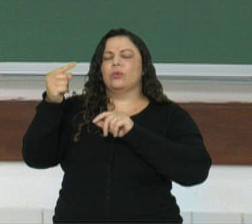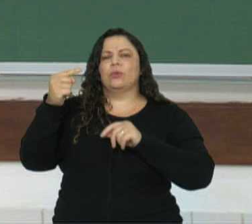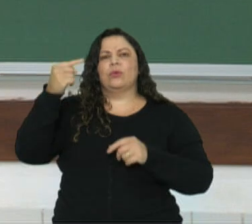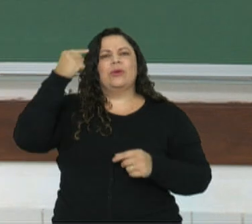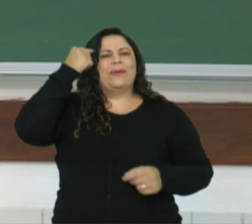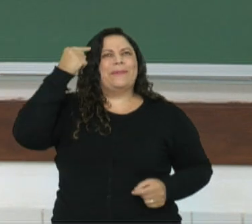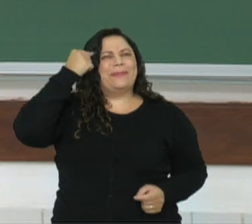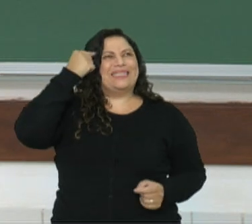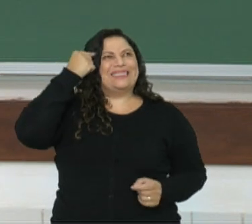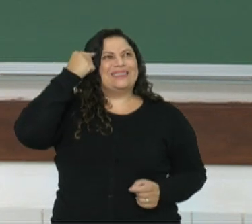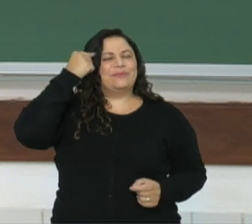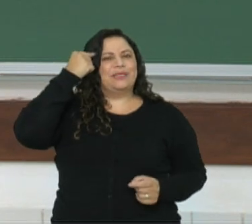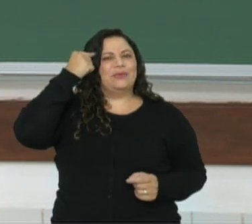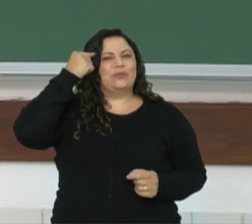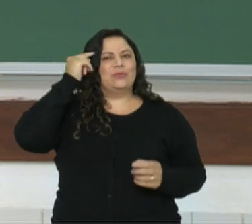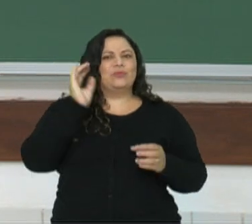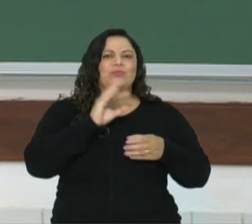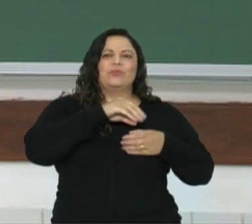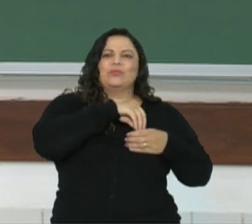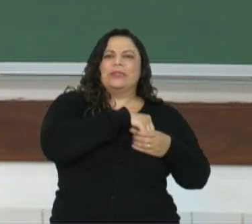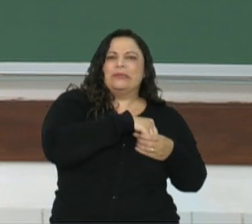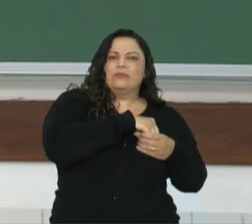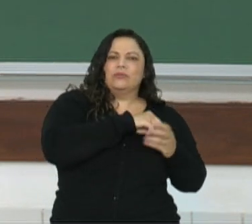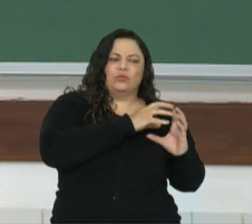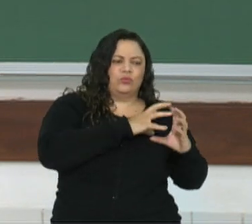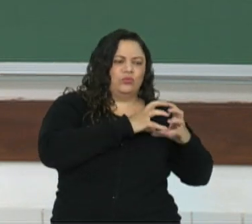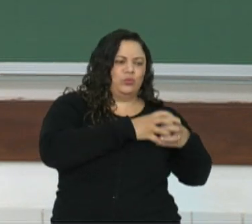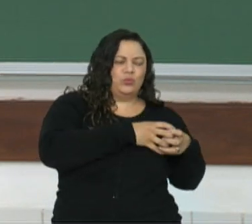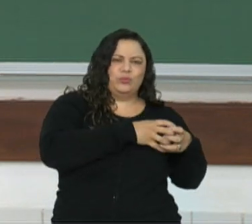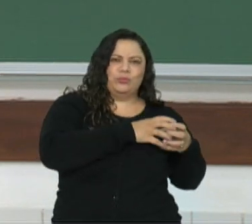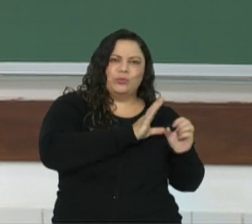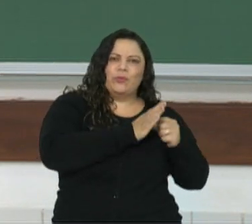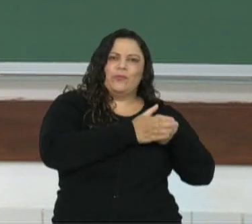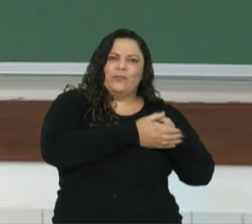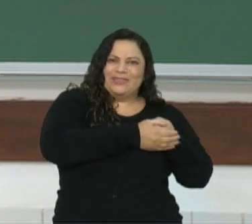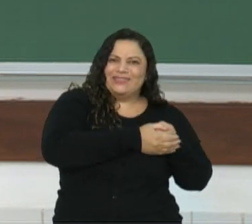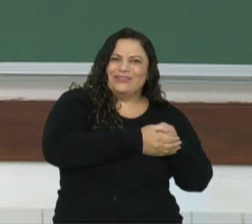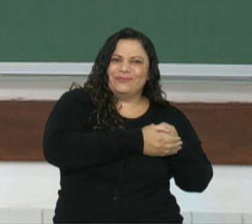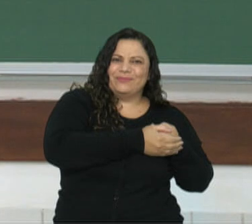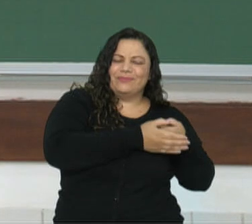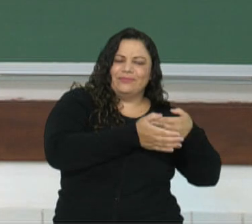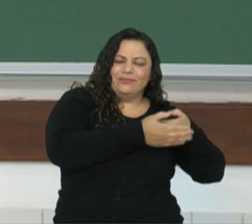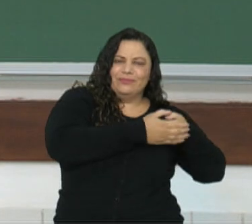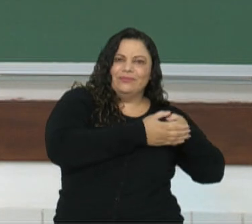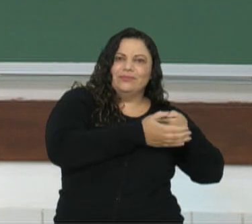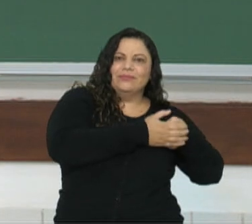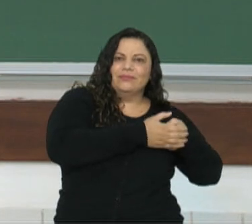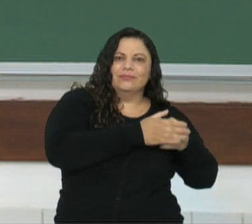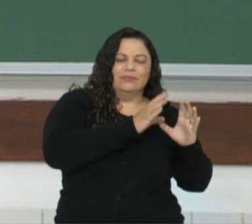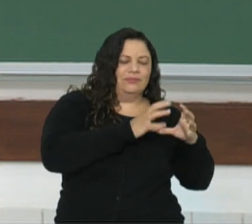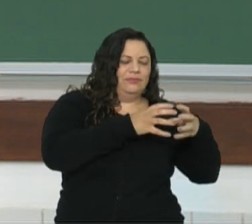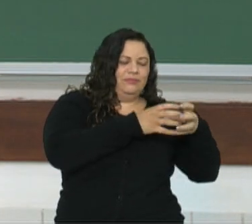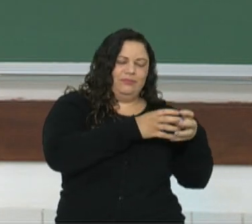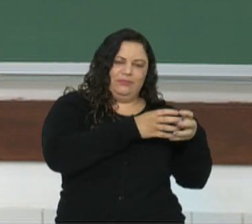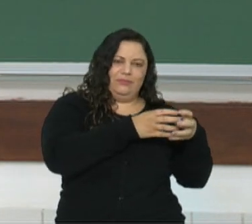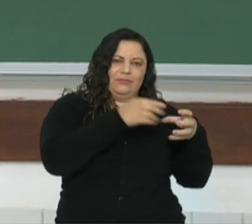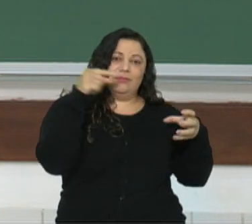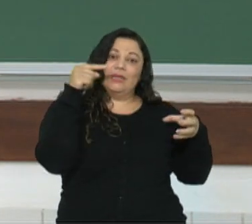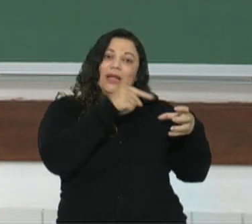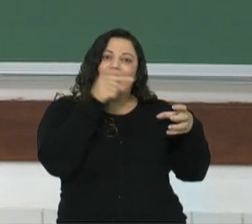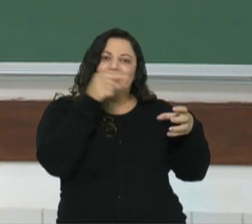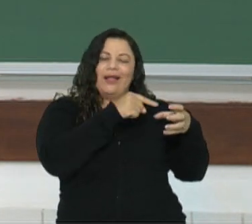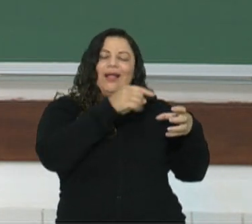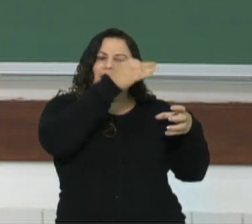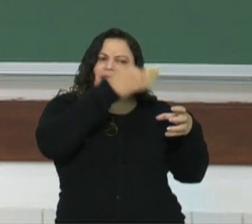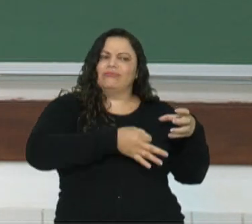com um pequeno grupinho dele. Então, se ele está numa determinada comunidade, ele coloca que aquela comunidade